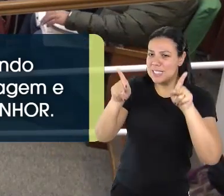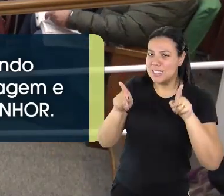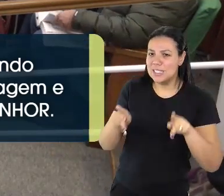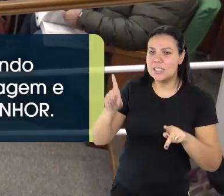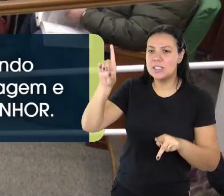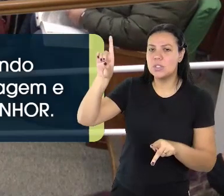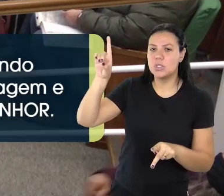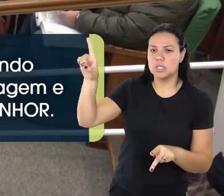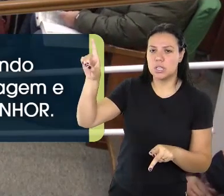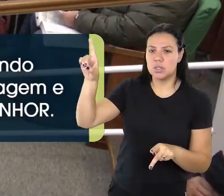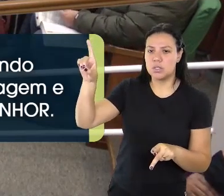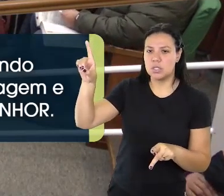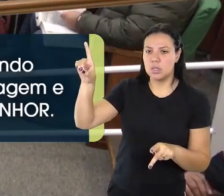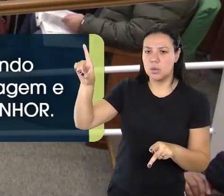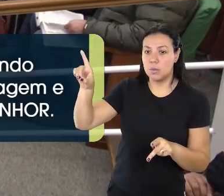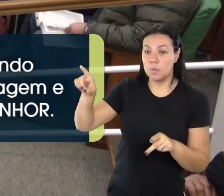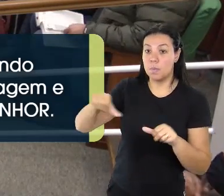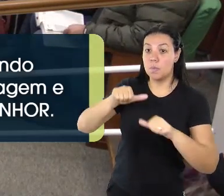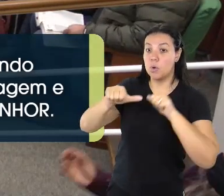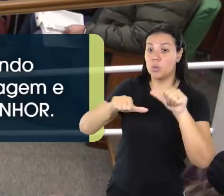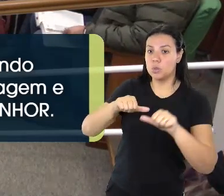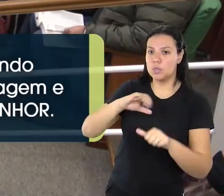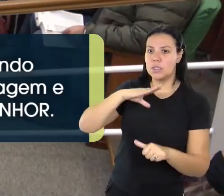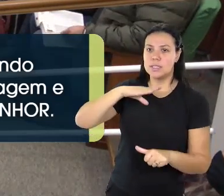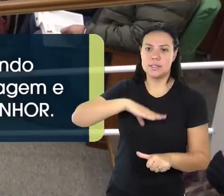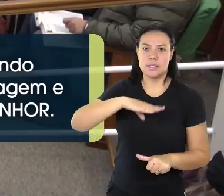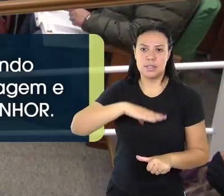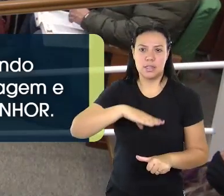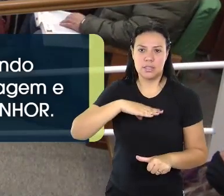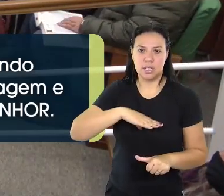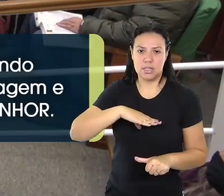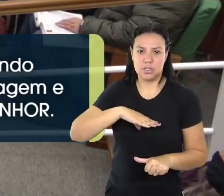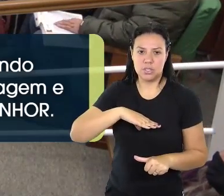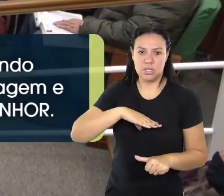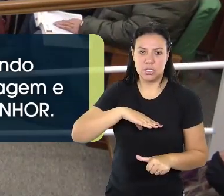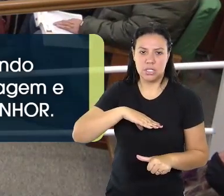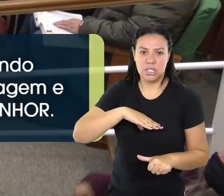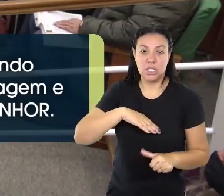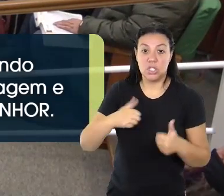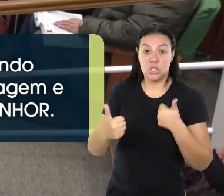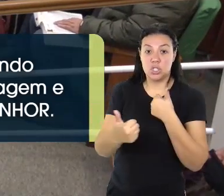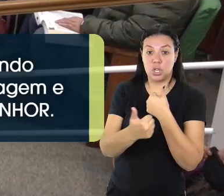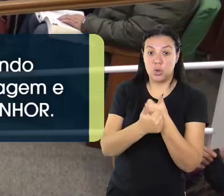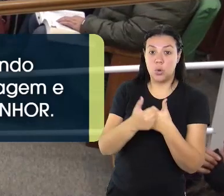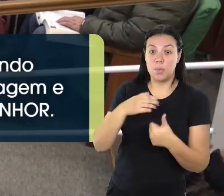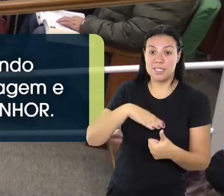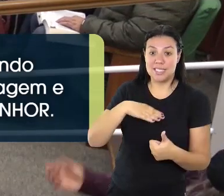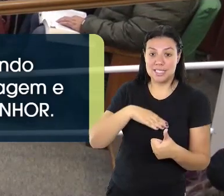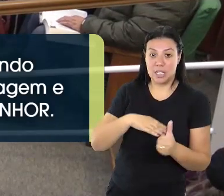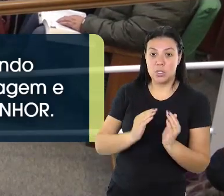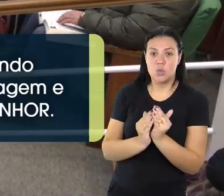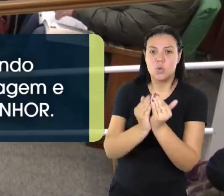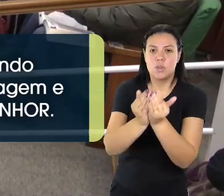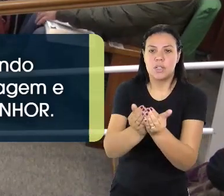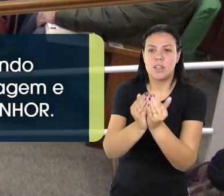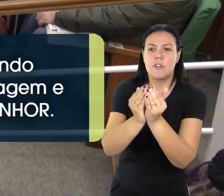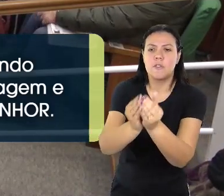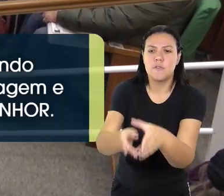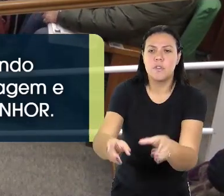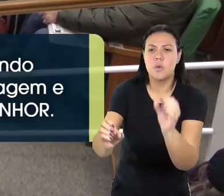Senhor, para Tarsis, e tendo descido a Jope, achou um navio que ia para